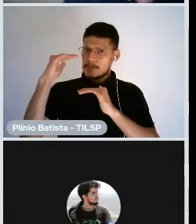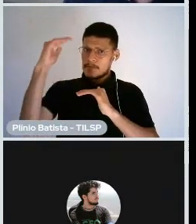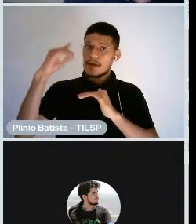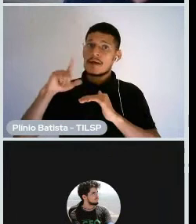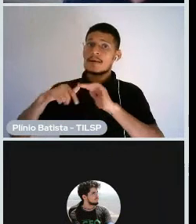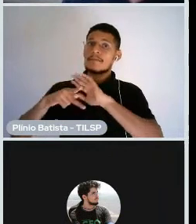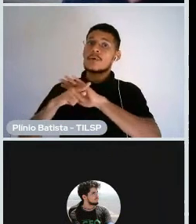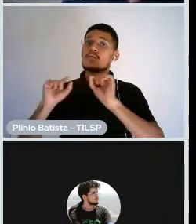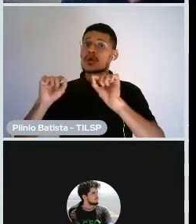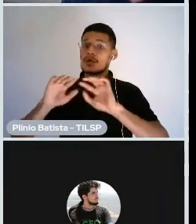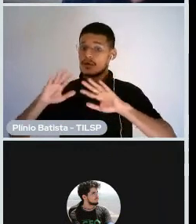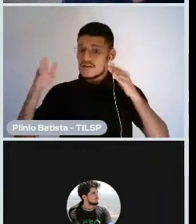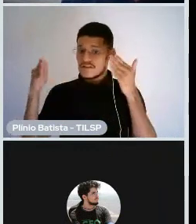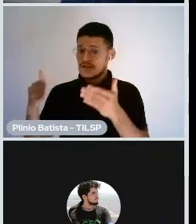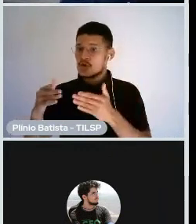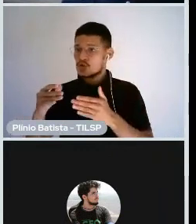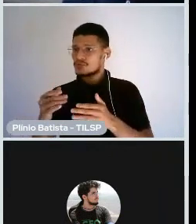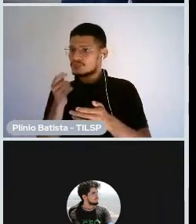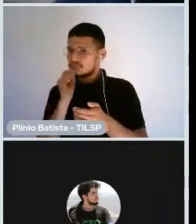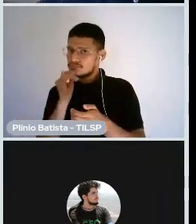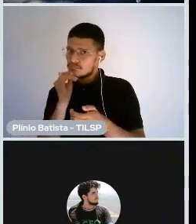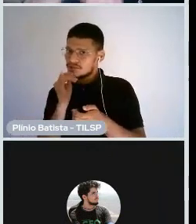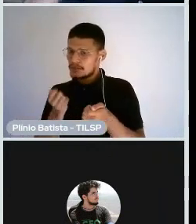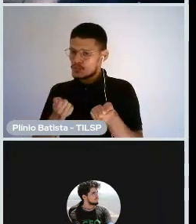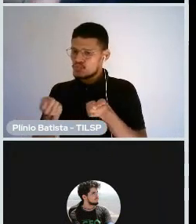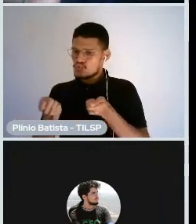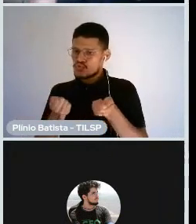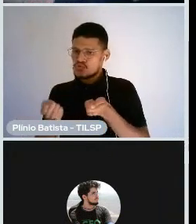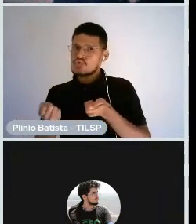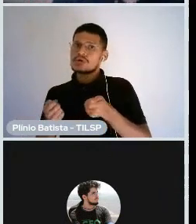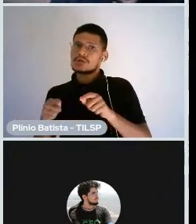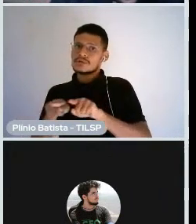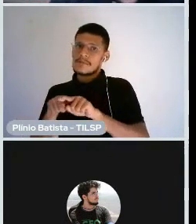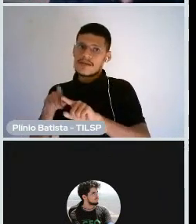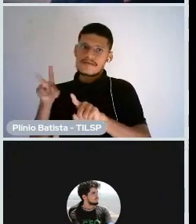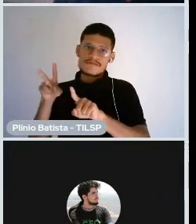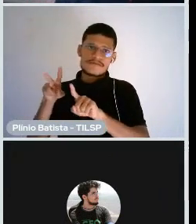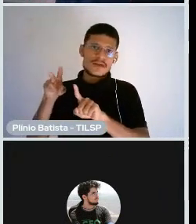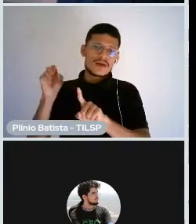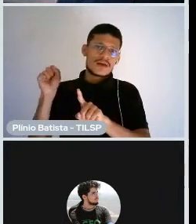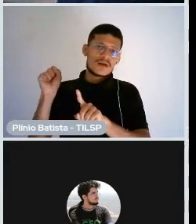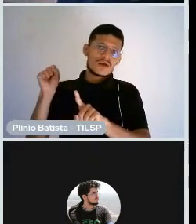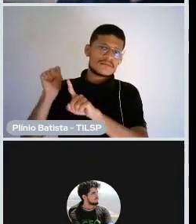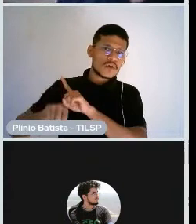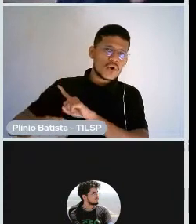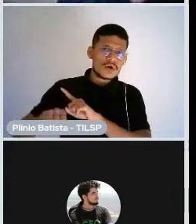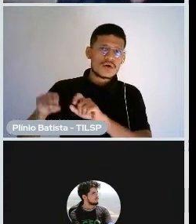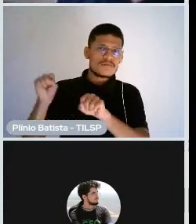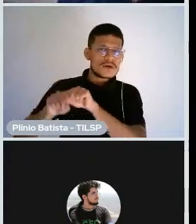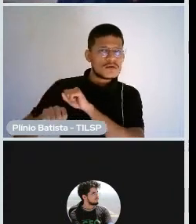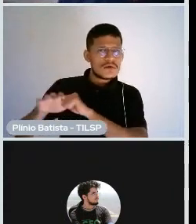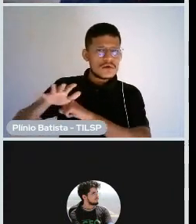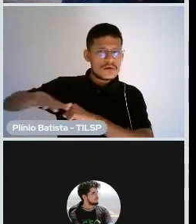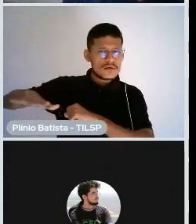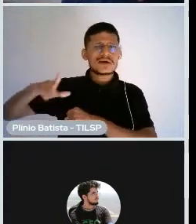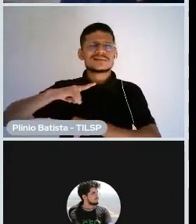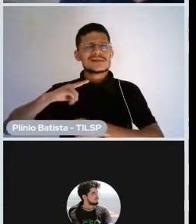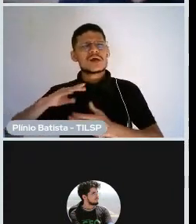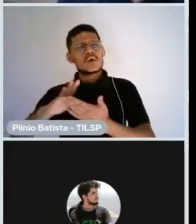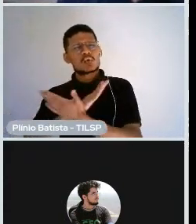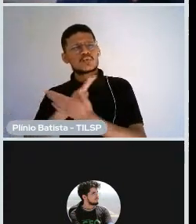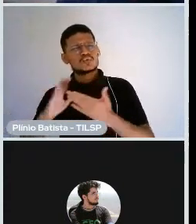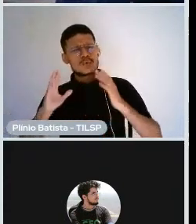dinâmica de dominação e violência, que justificou algumas coisas, né? Alguns comportamentos,